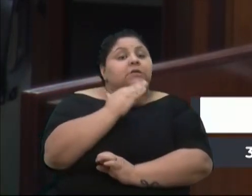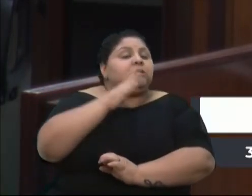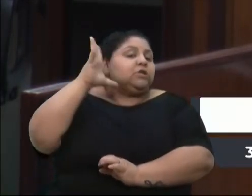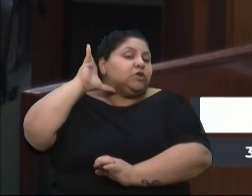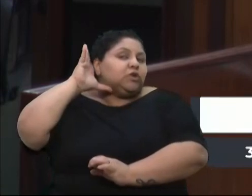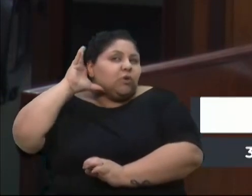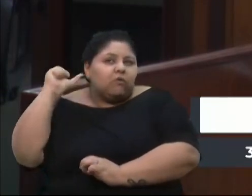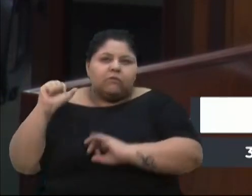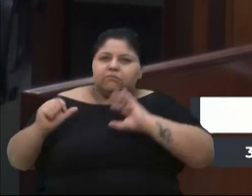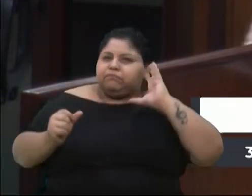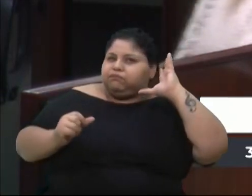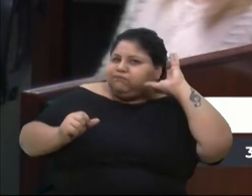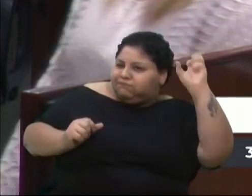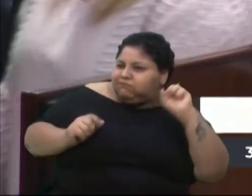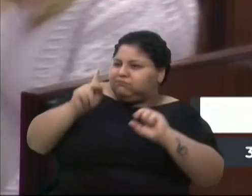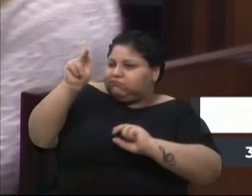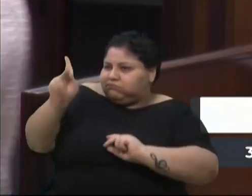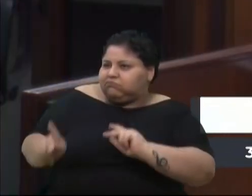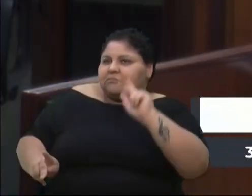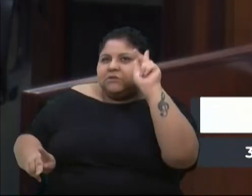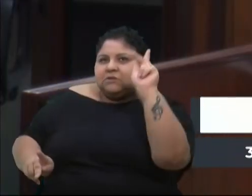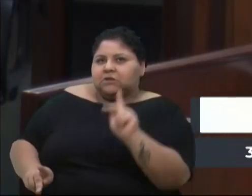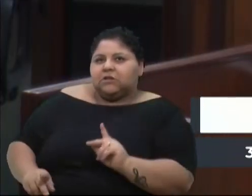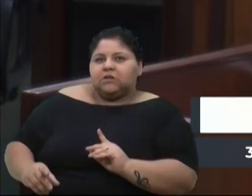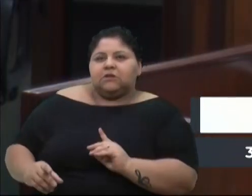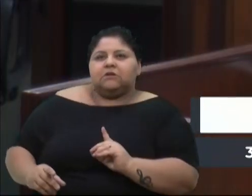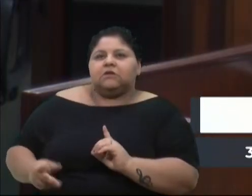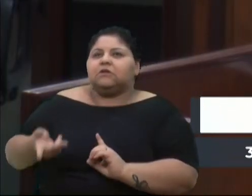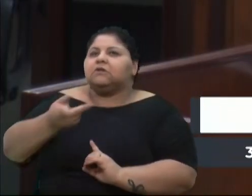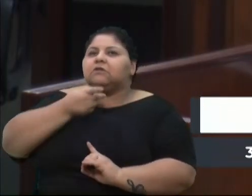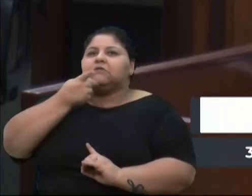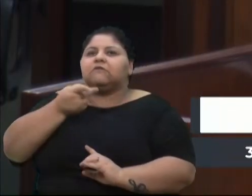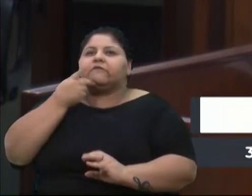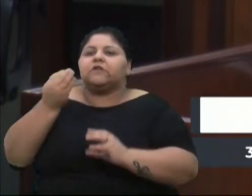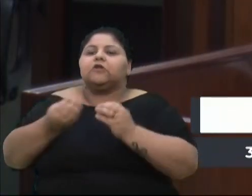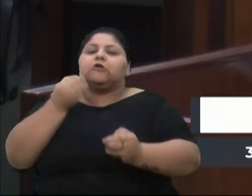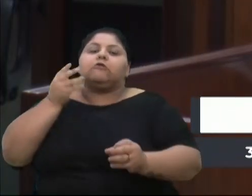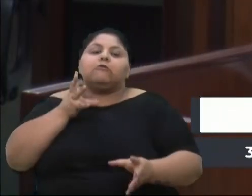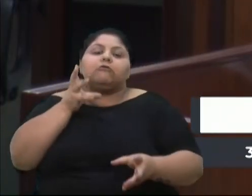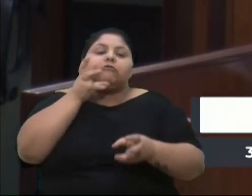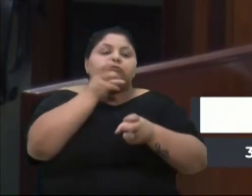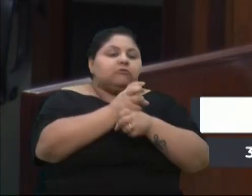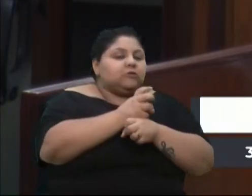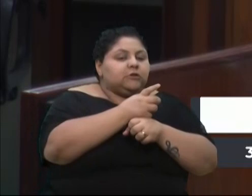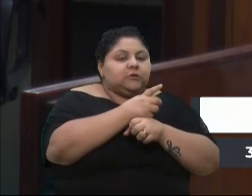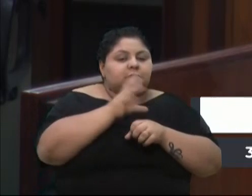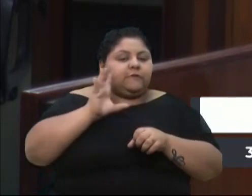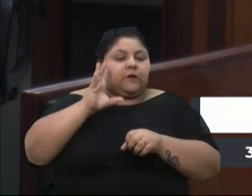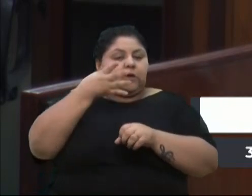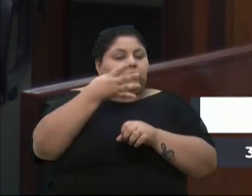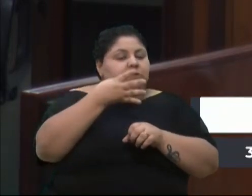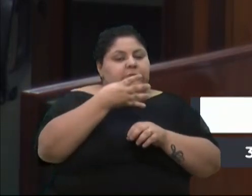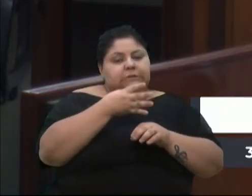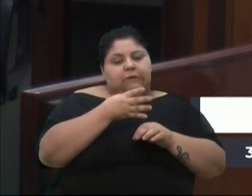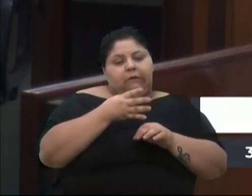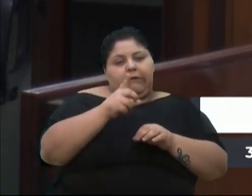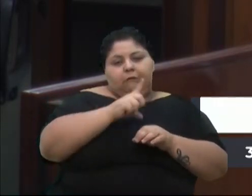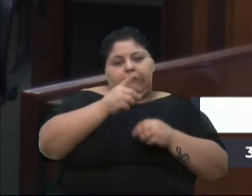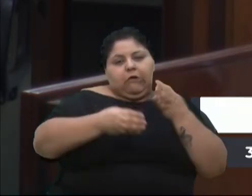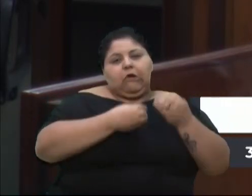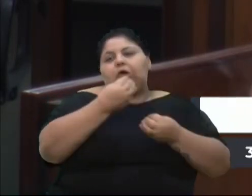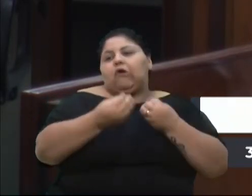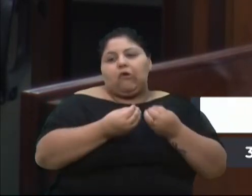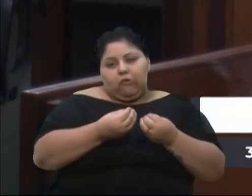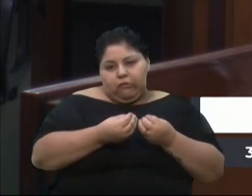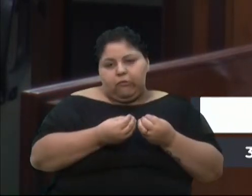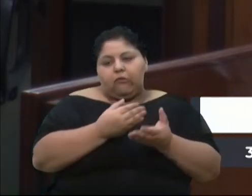as pessoas e falando que posição está a obra, se vai sair, tem possibilidade de sair